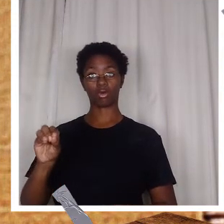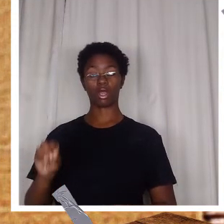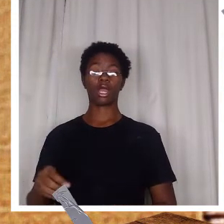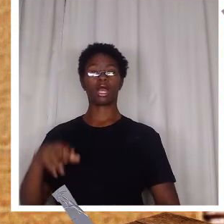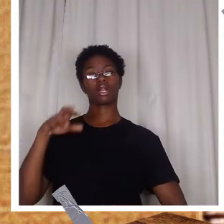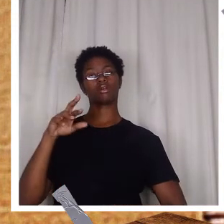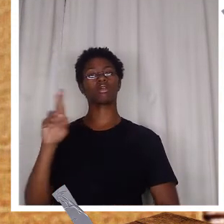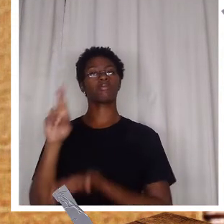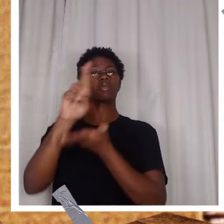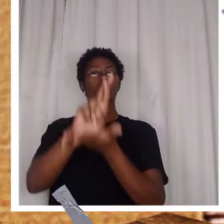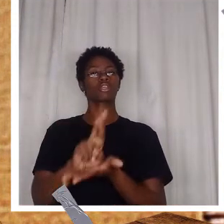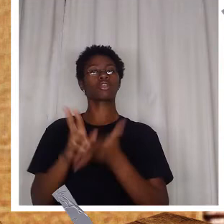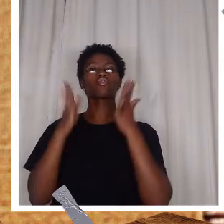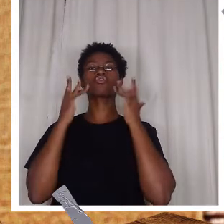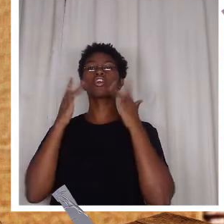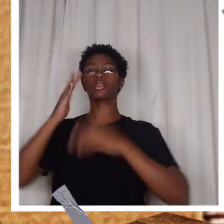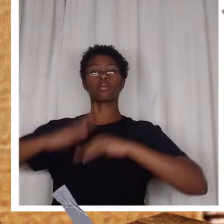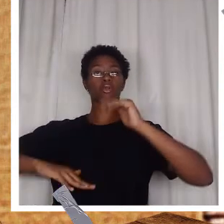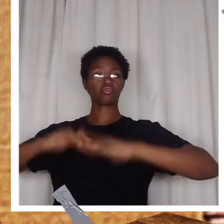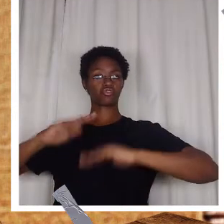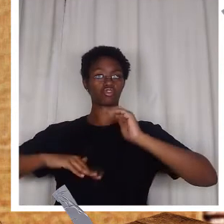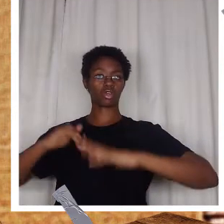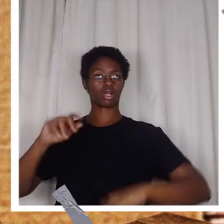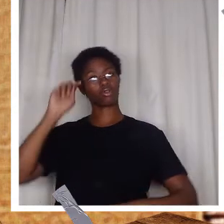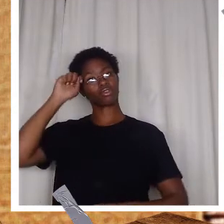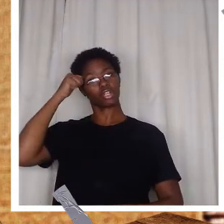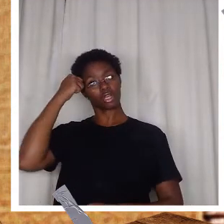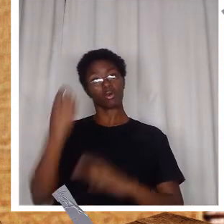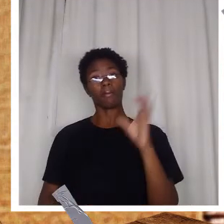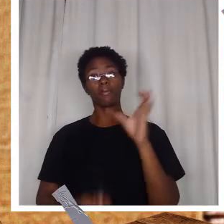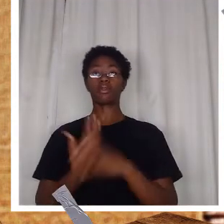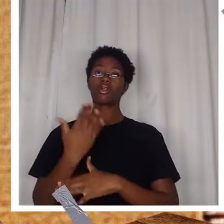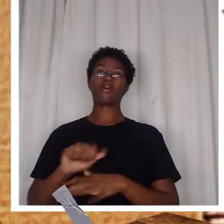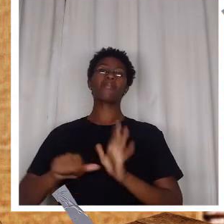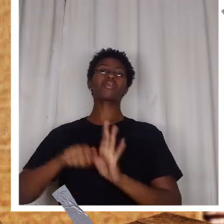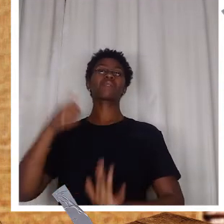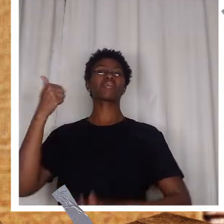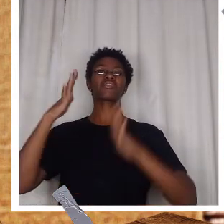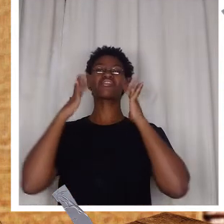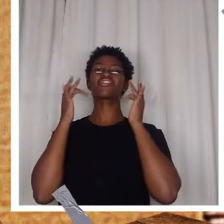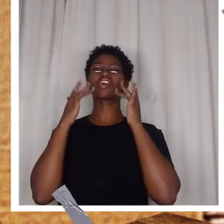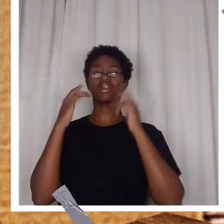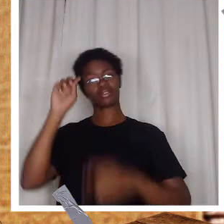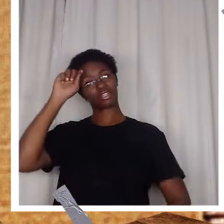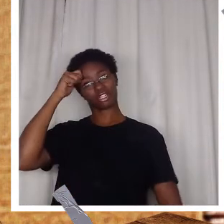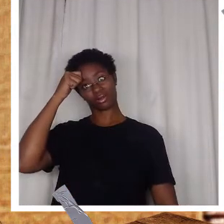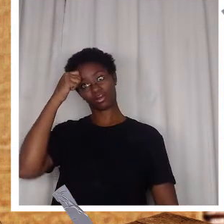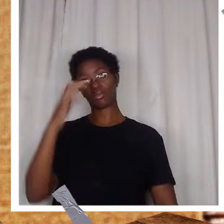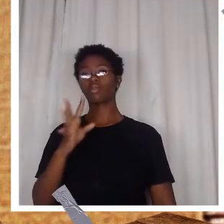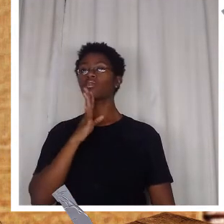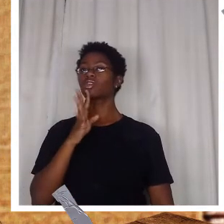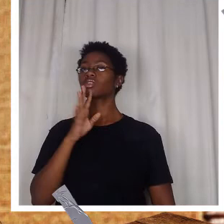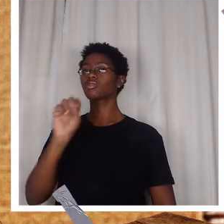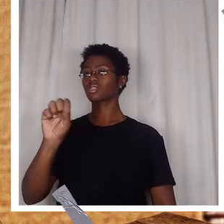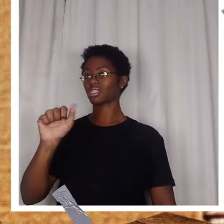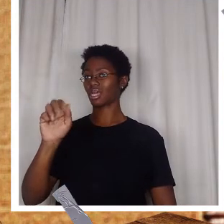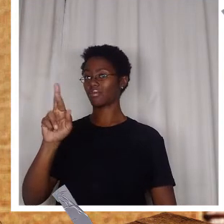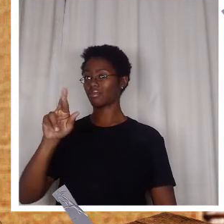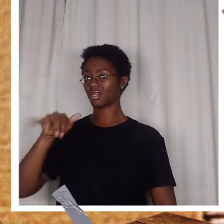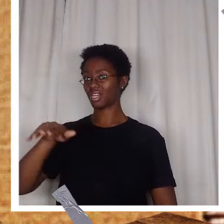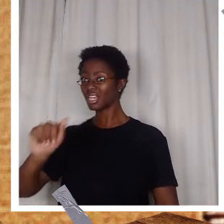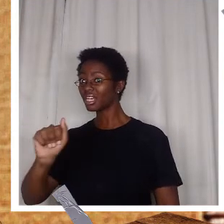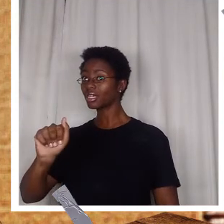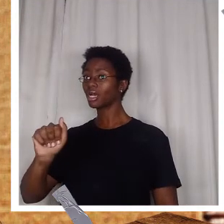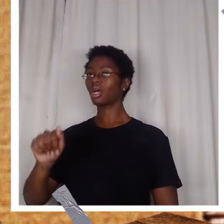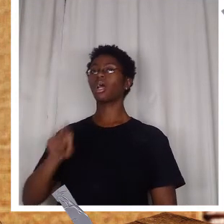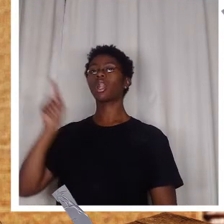Teatro Profissional do Negro. Conhecemos a Sabrina Fidalgo em 2017, na primeira edição do Laboratório